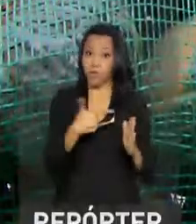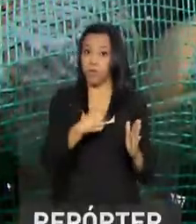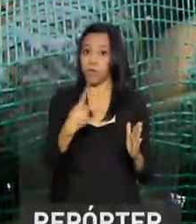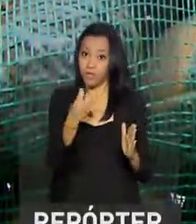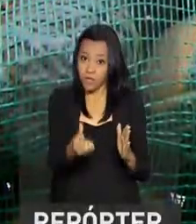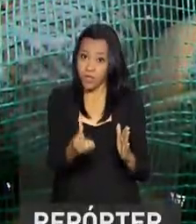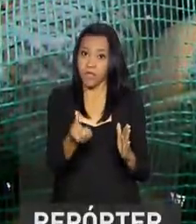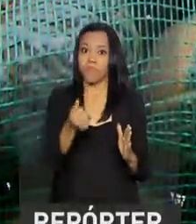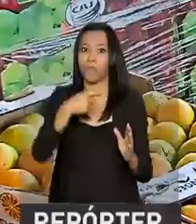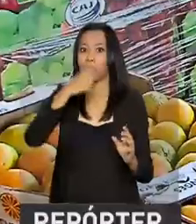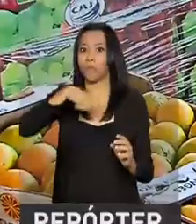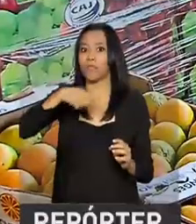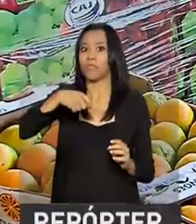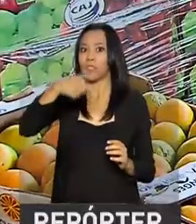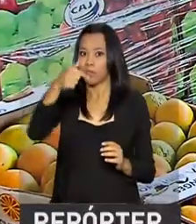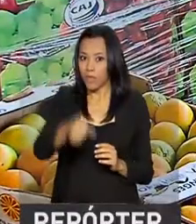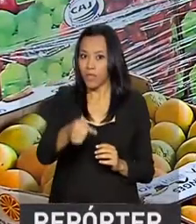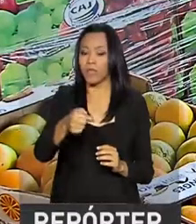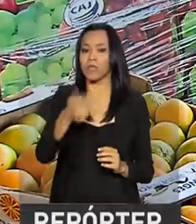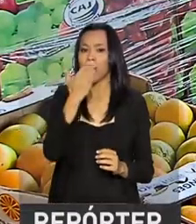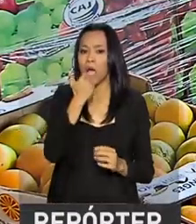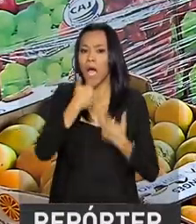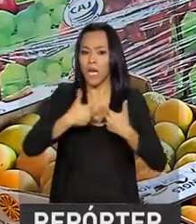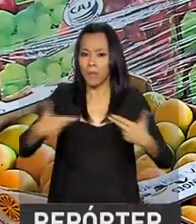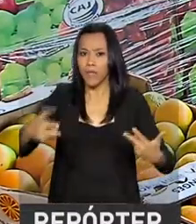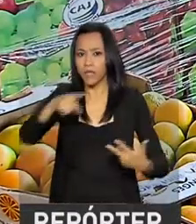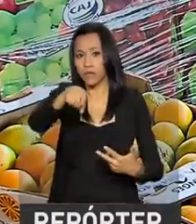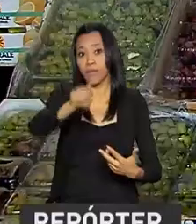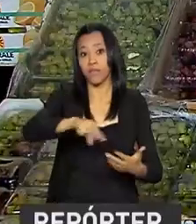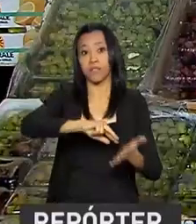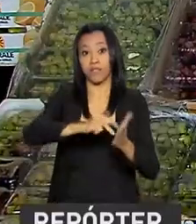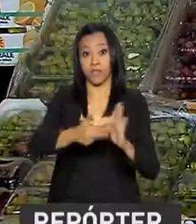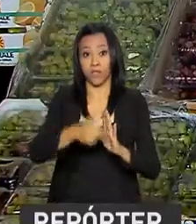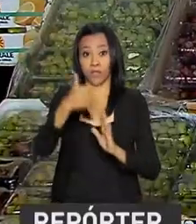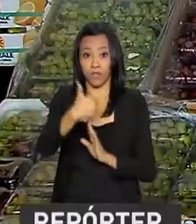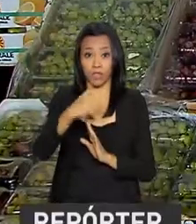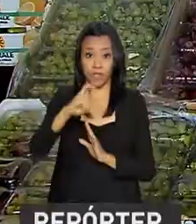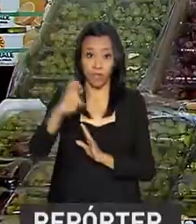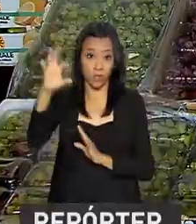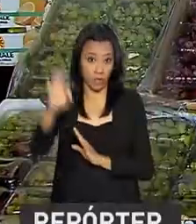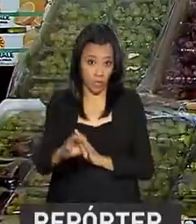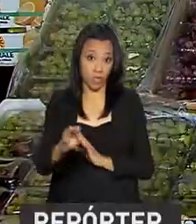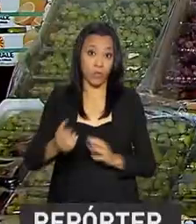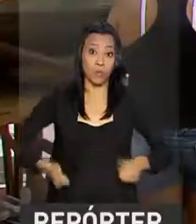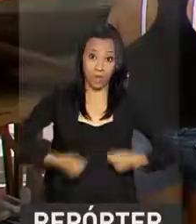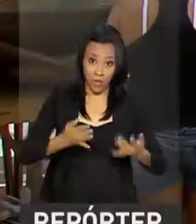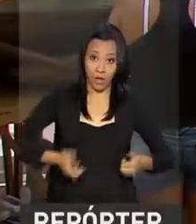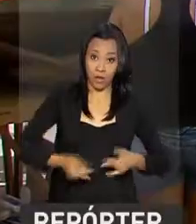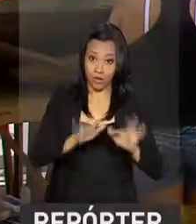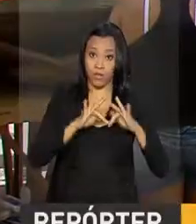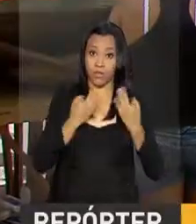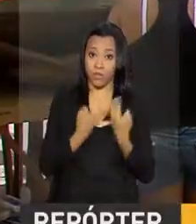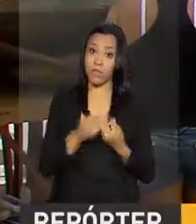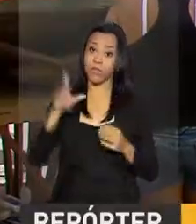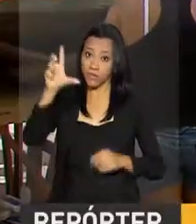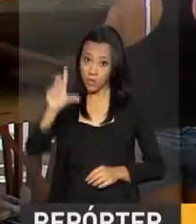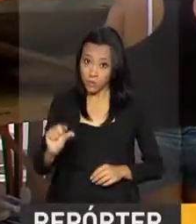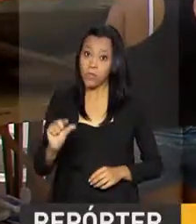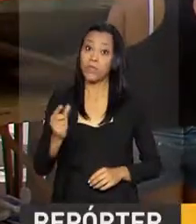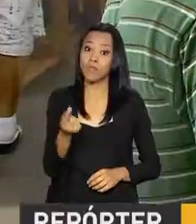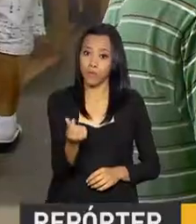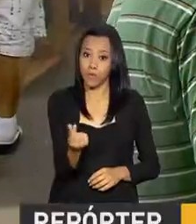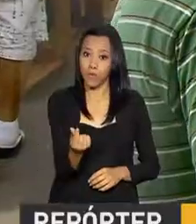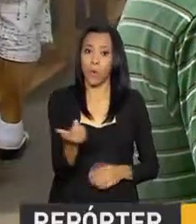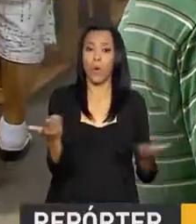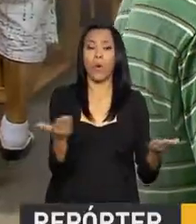sétimo mês seguido os alimentos que representam cerca de 25% das despesas das famílias caíram de preço no ano a queda